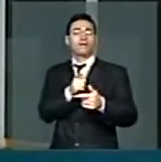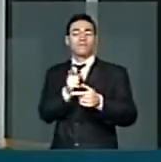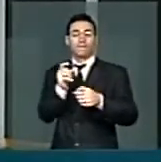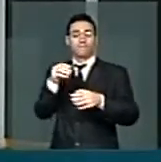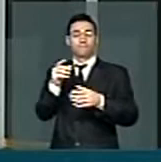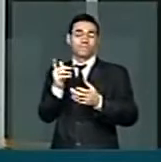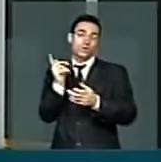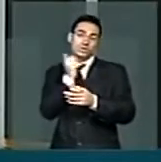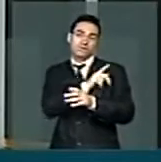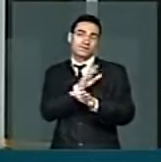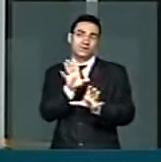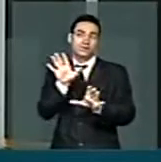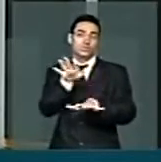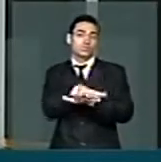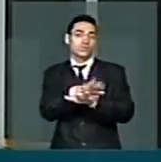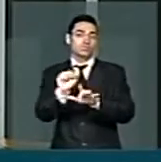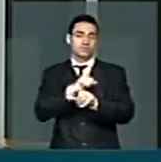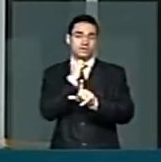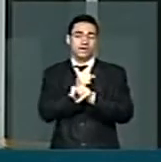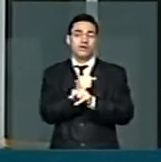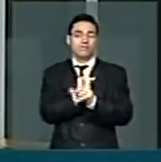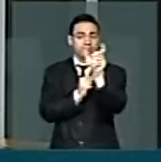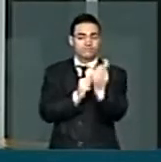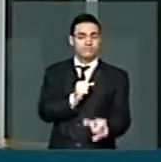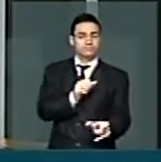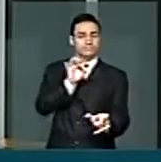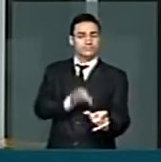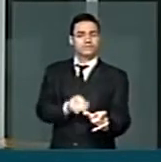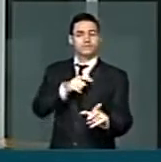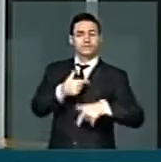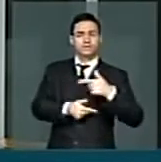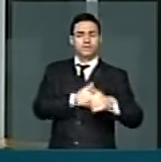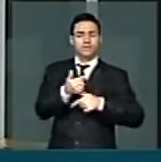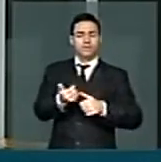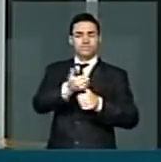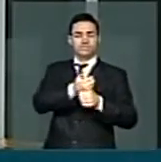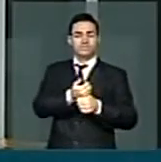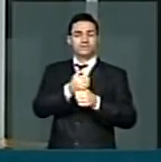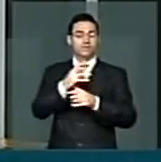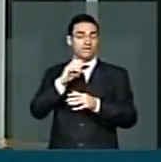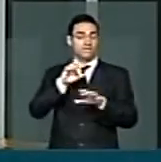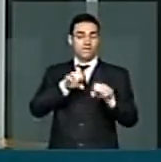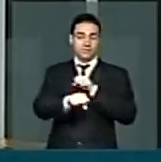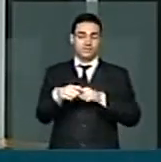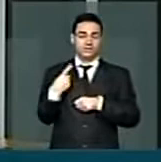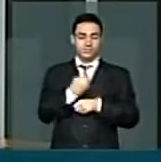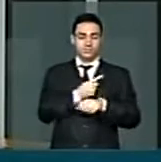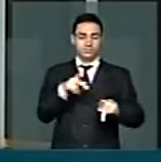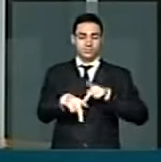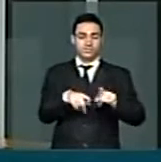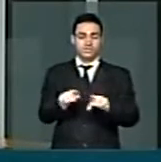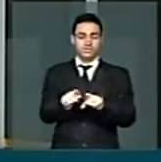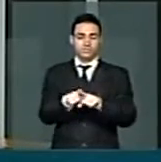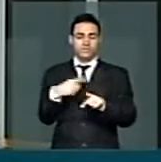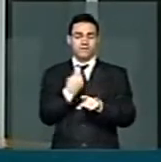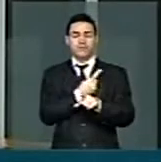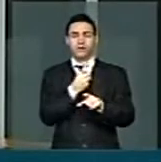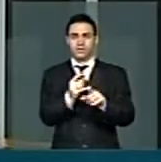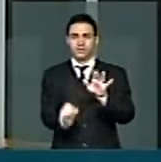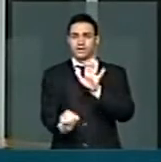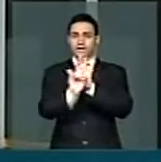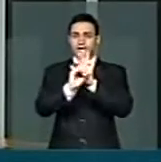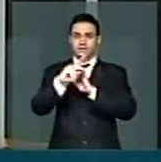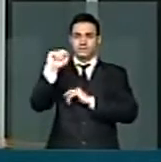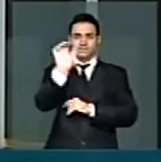sociedade, compatível com seu papel fundamental na formação do nosso povo e de nossa identidade nacional.